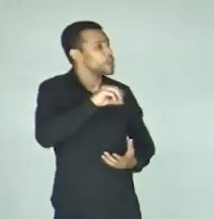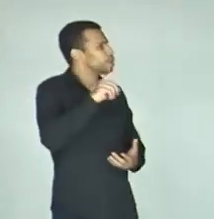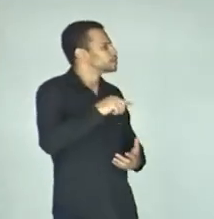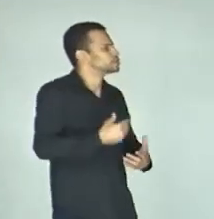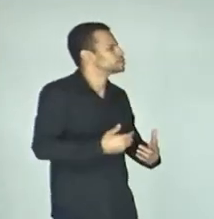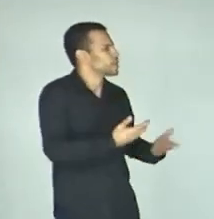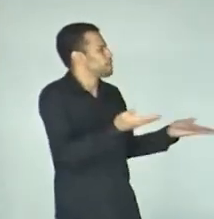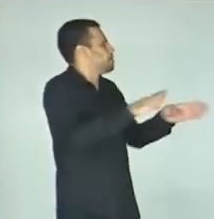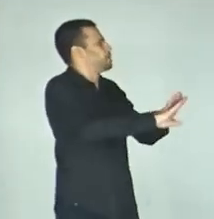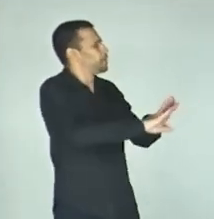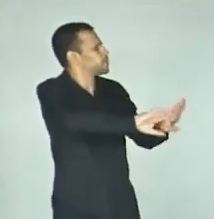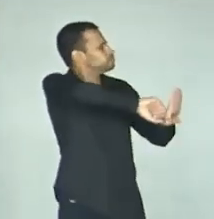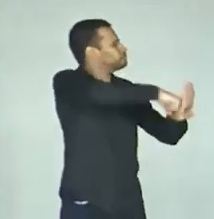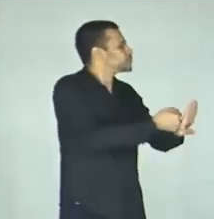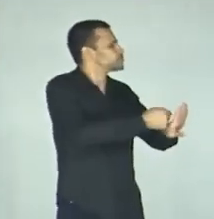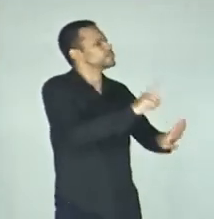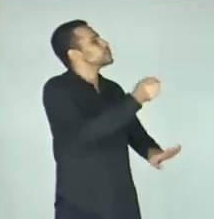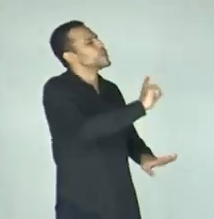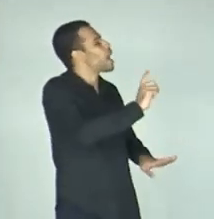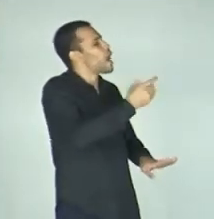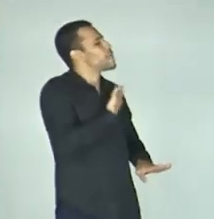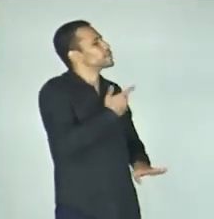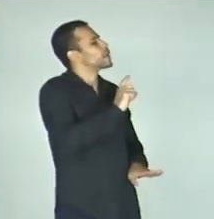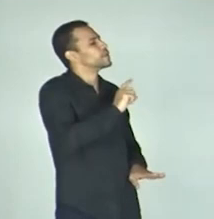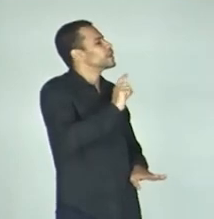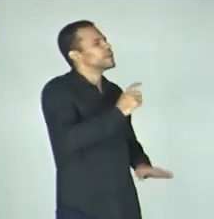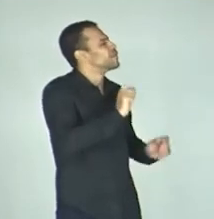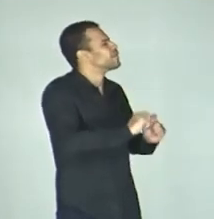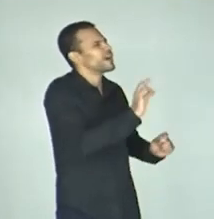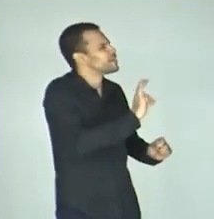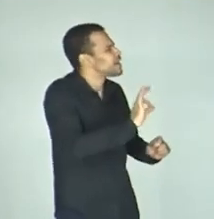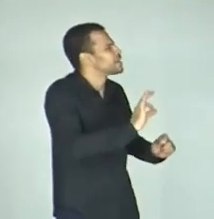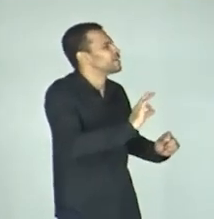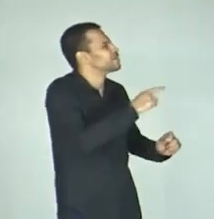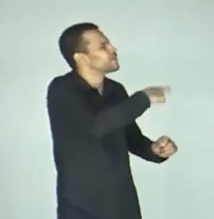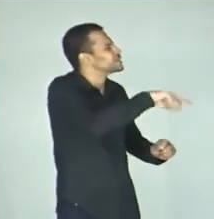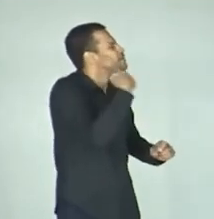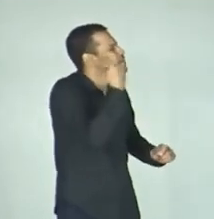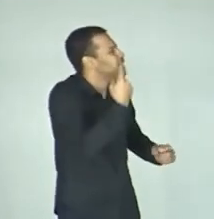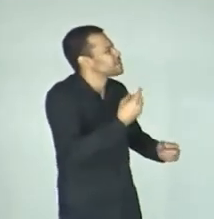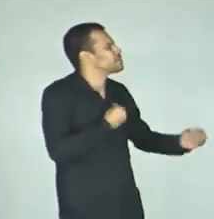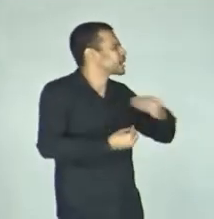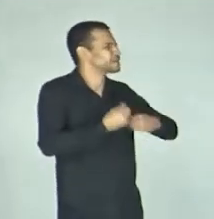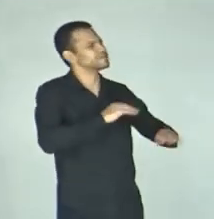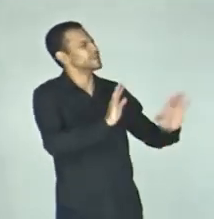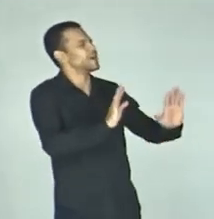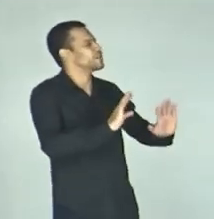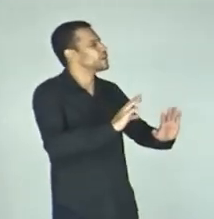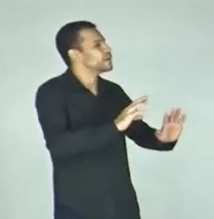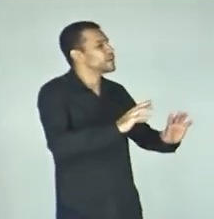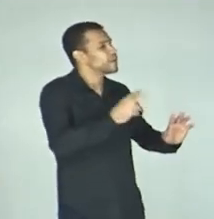da casa fechou a porta atrás de si disse não meus amigos não façam essas perversidades olhem